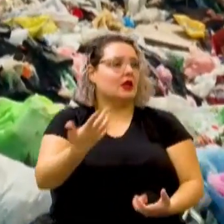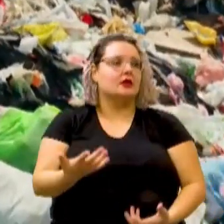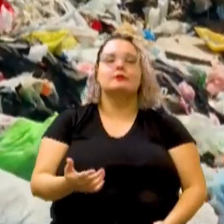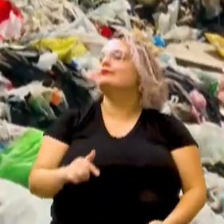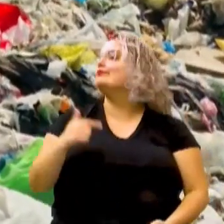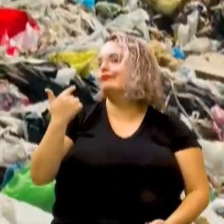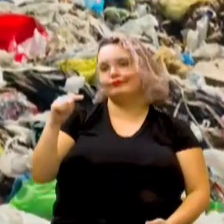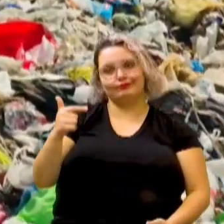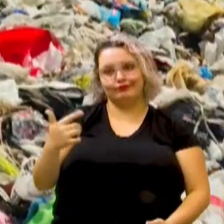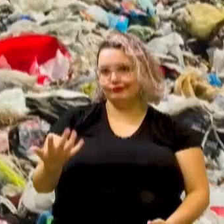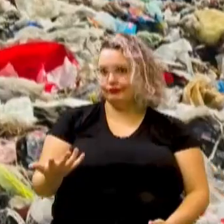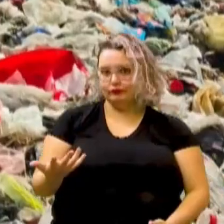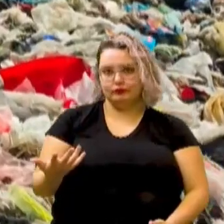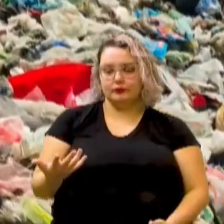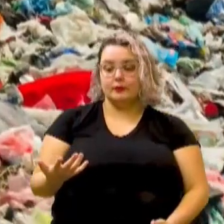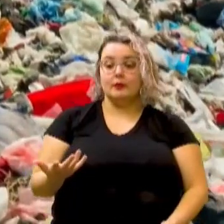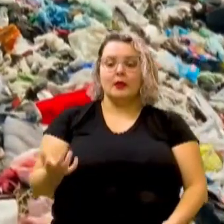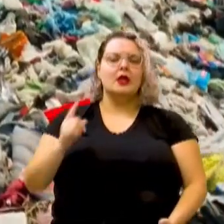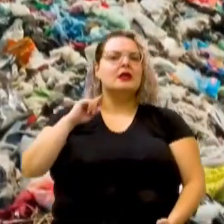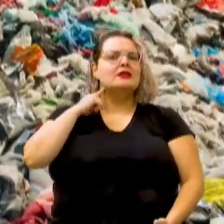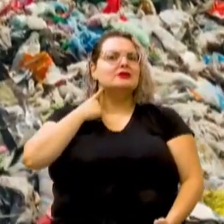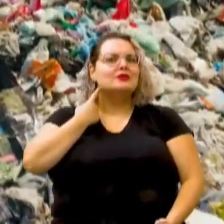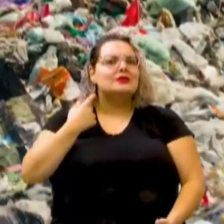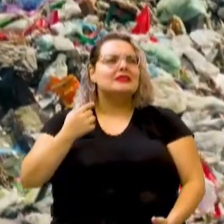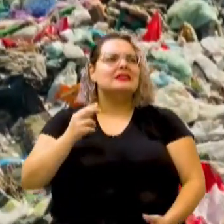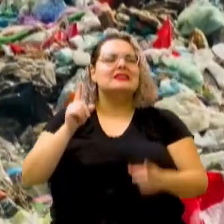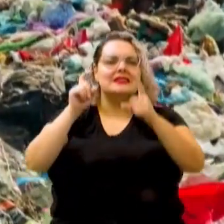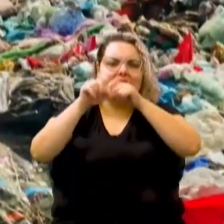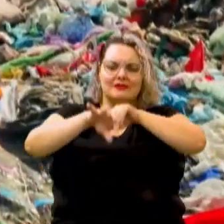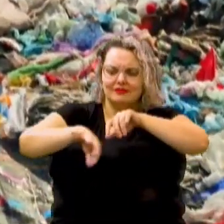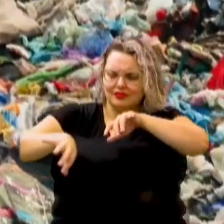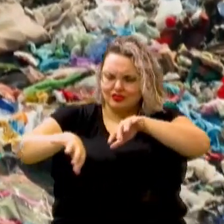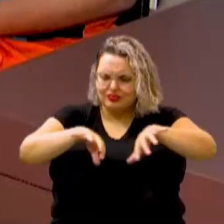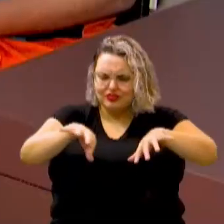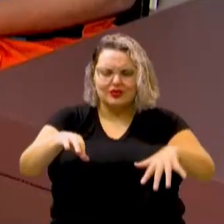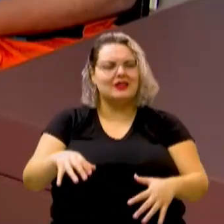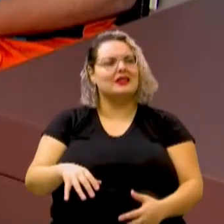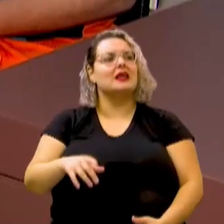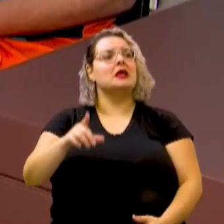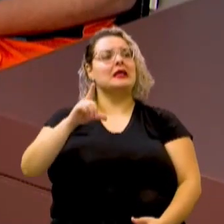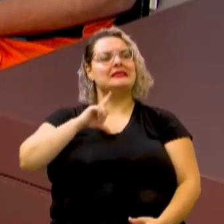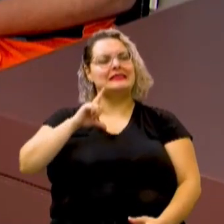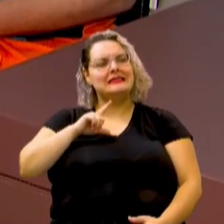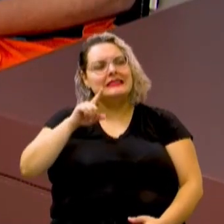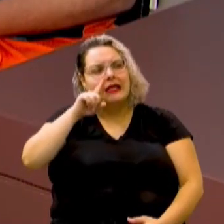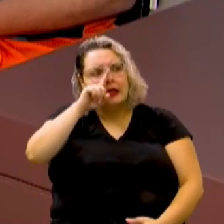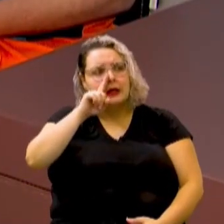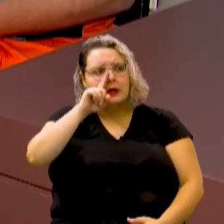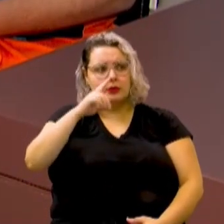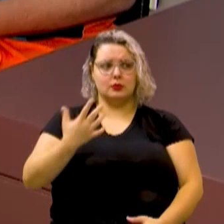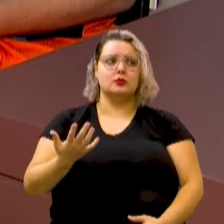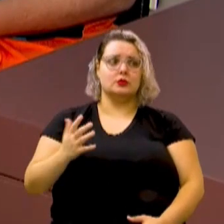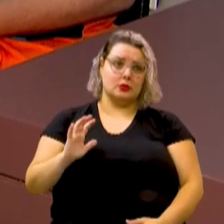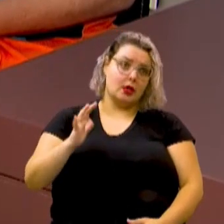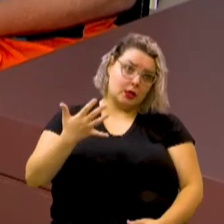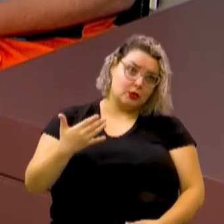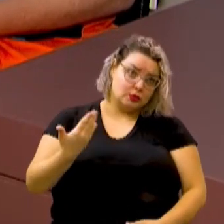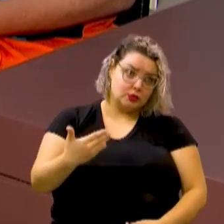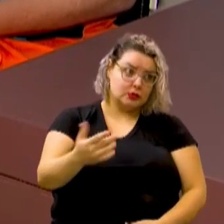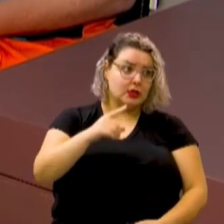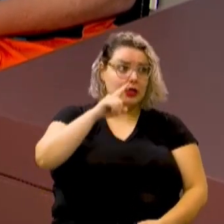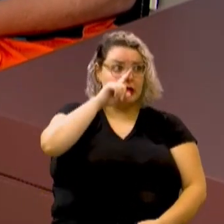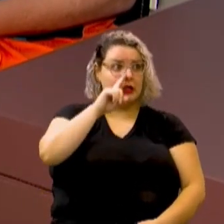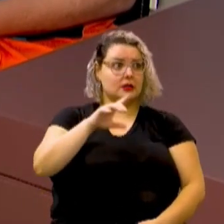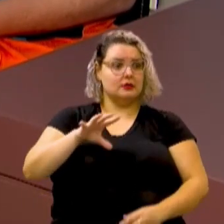Não tem. Você disse que esses poluentes são de difícil separação. A gente corre o risco, ou está correndo o risco,